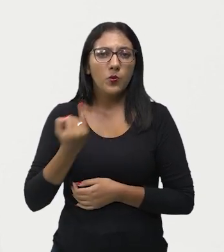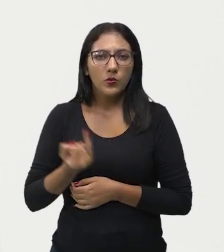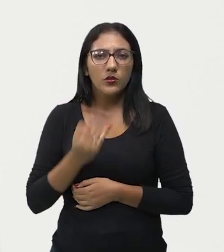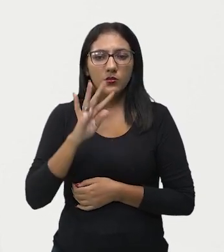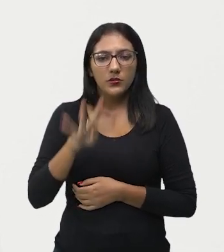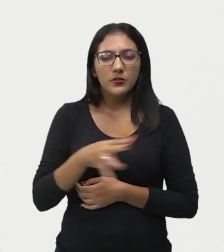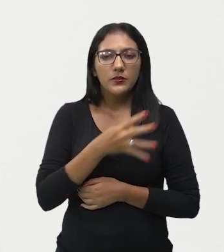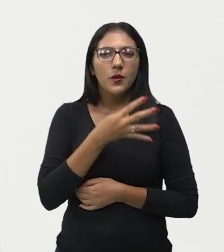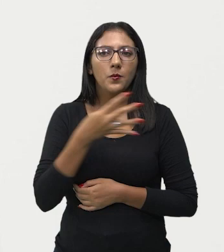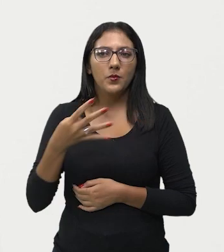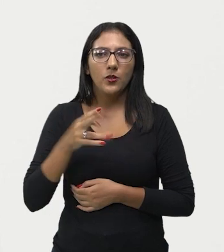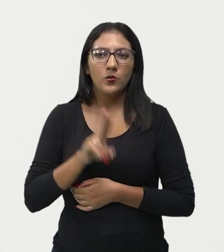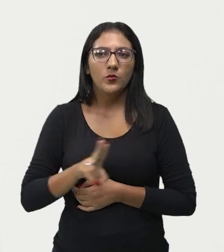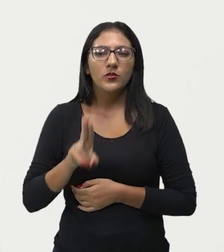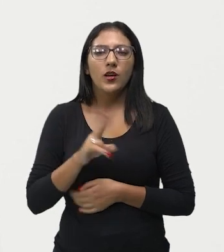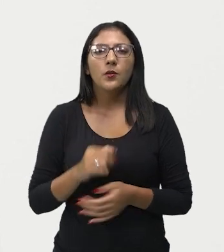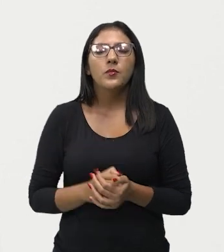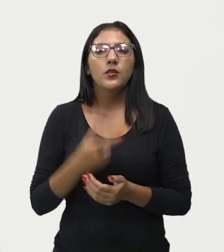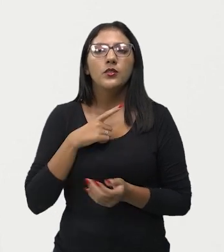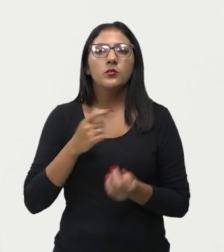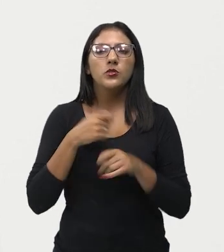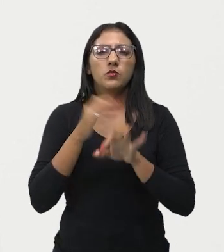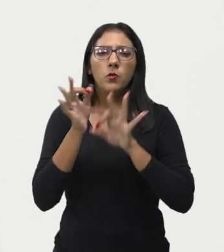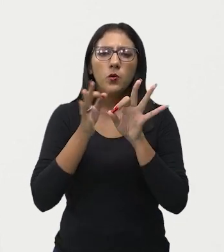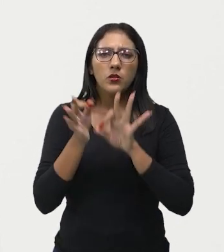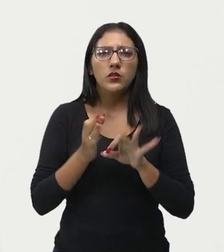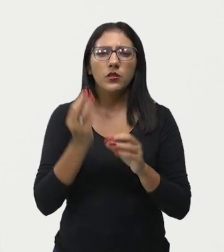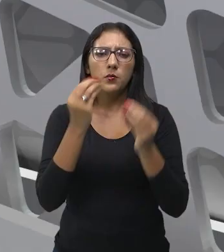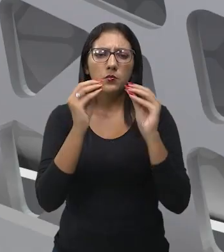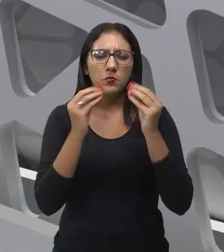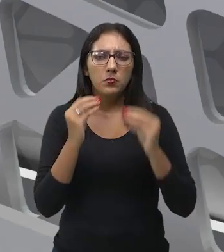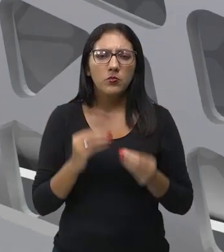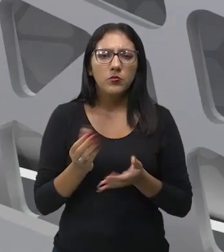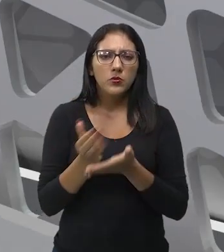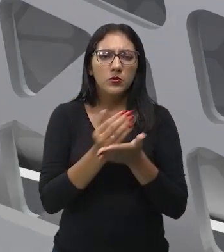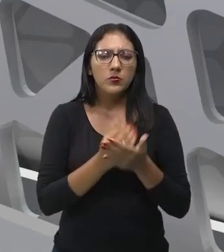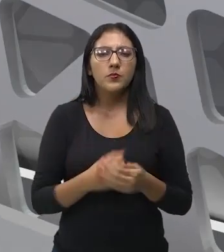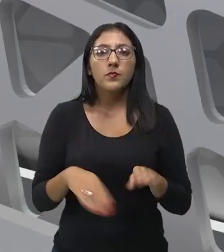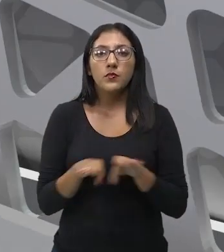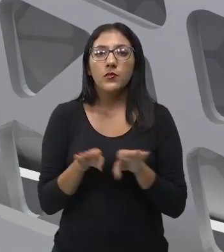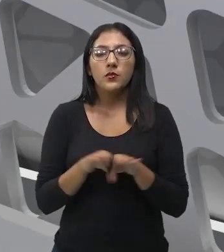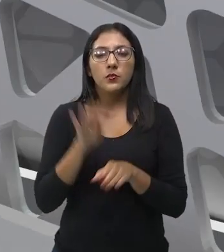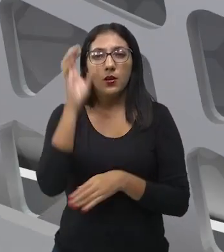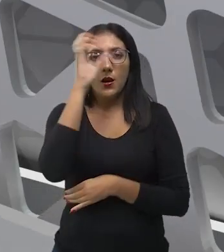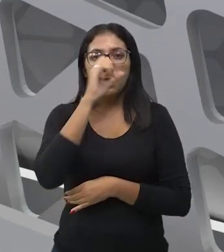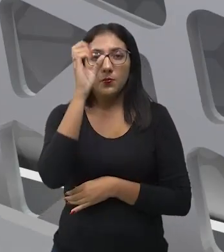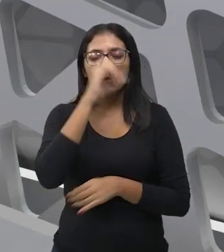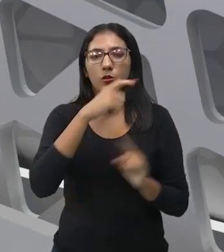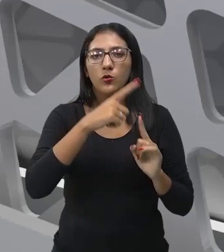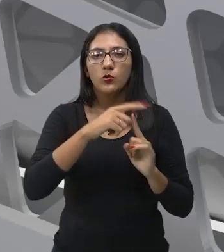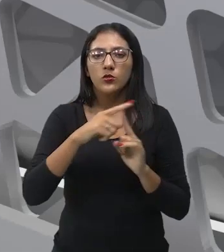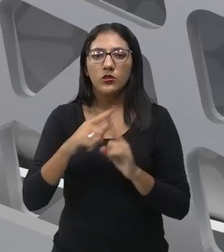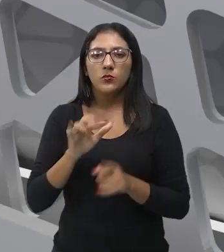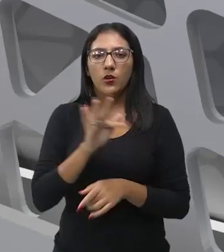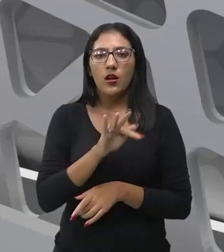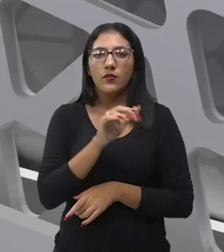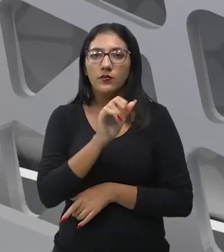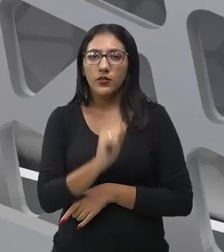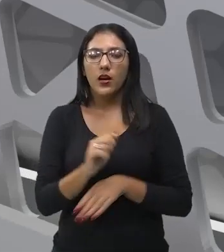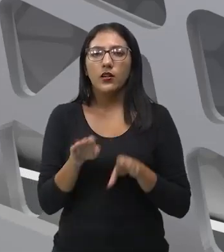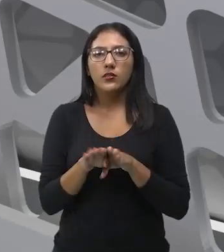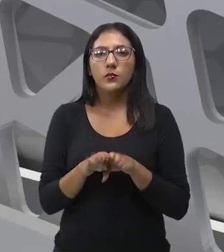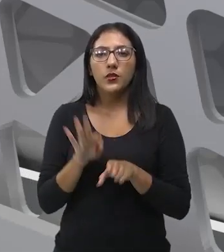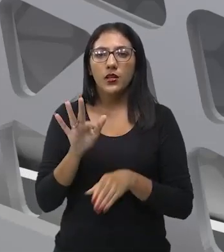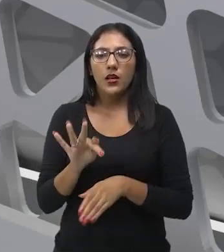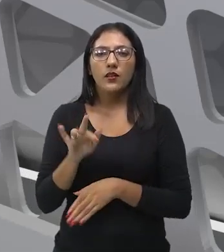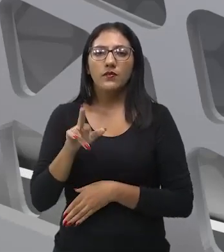uma tabela, né? Da gente organizar os dados em uma tabela. E aprendeu também aí sobre frequência absoluta e